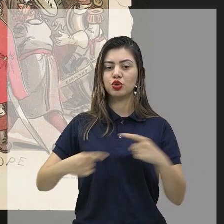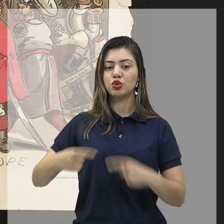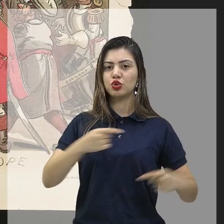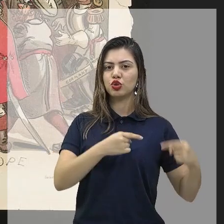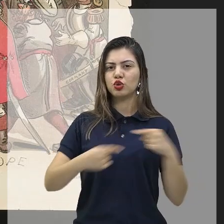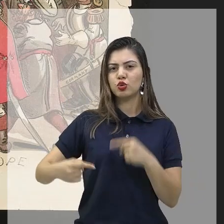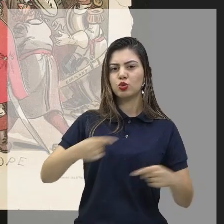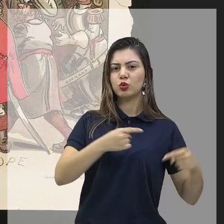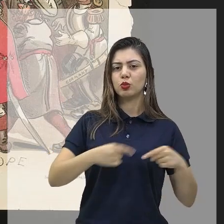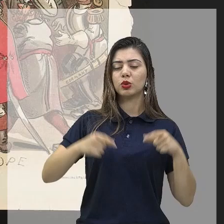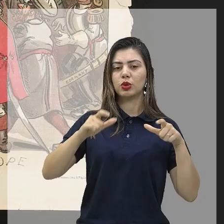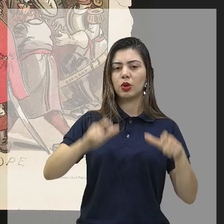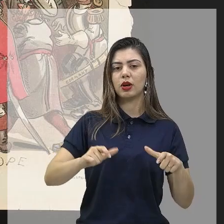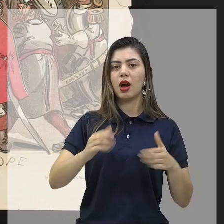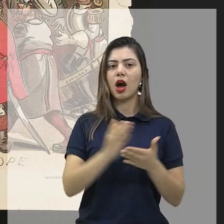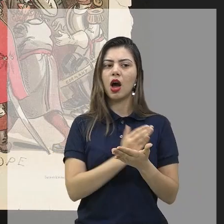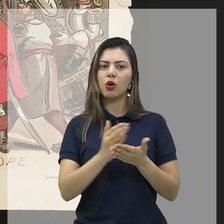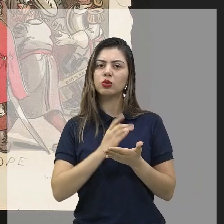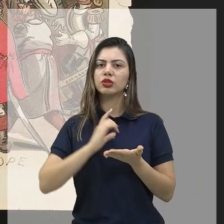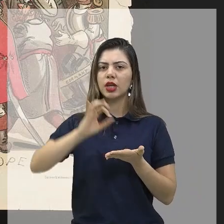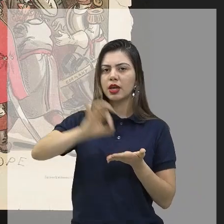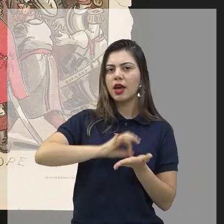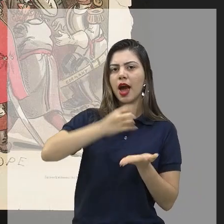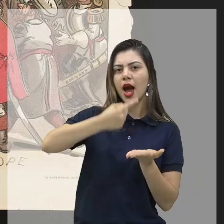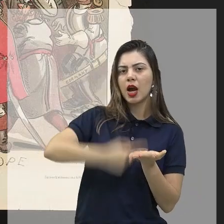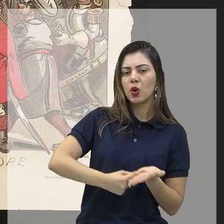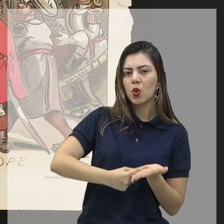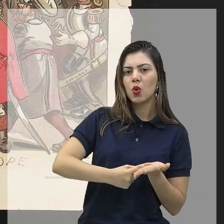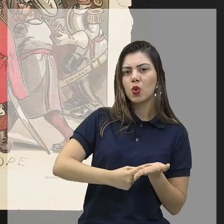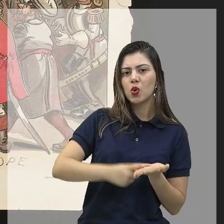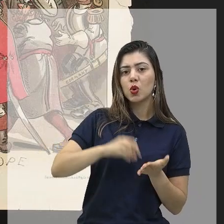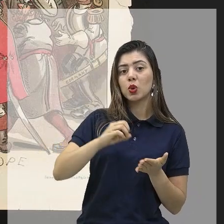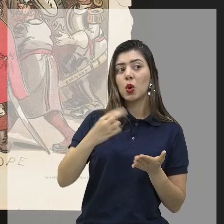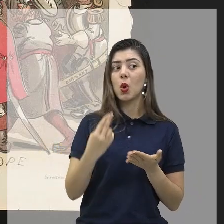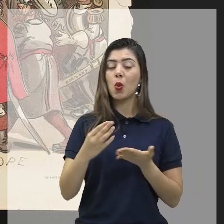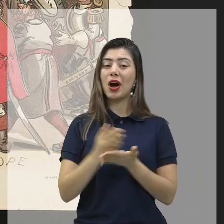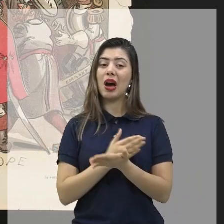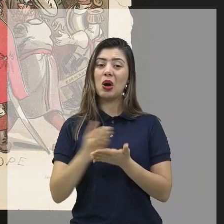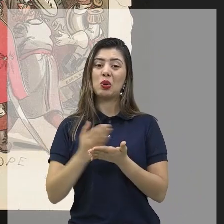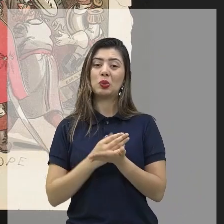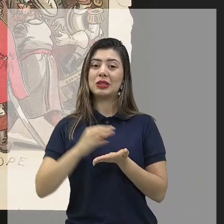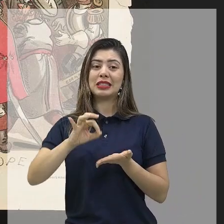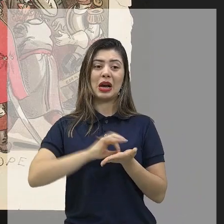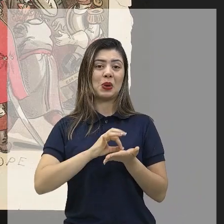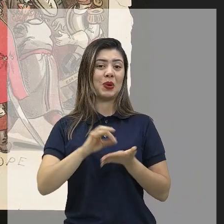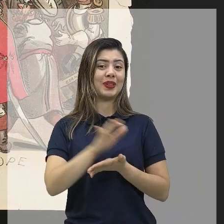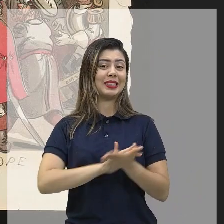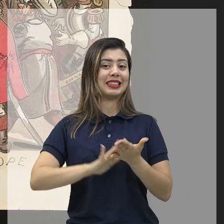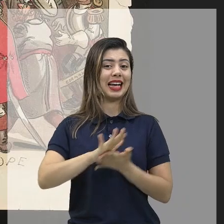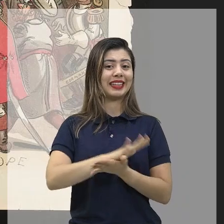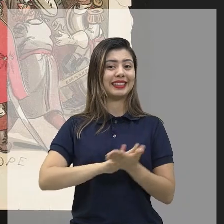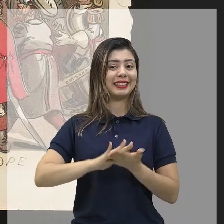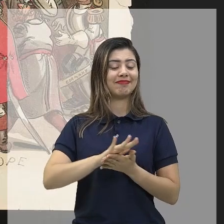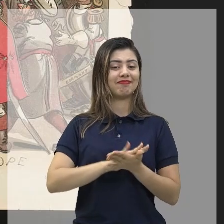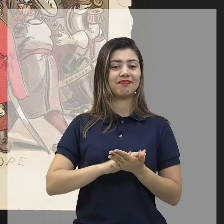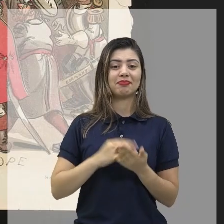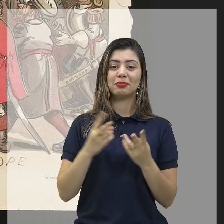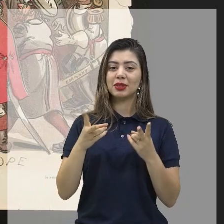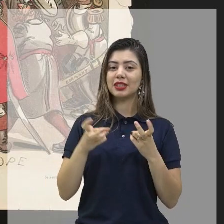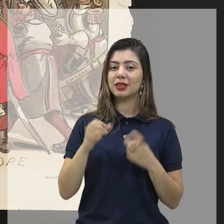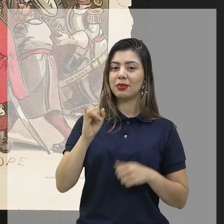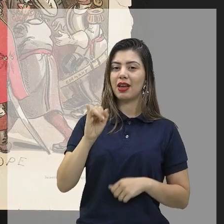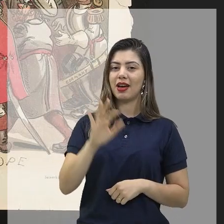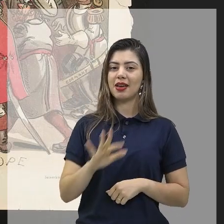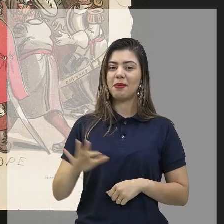alguns momentos com diplomacia, outros totalmente sem diplomacia. Por isso, observe, então, a imagem, bastante